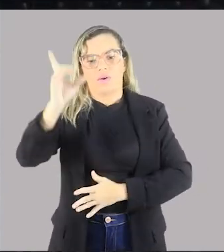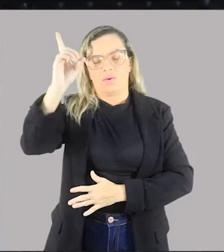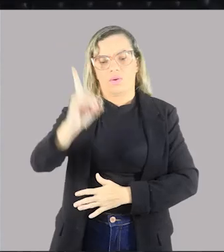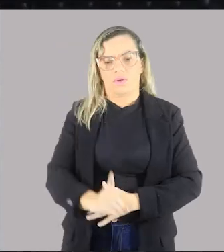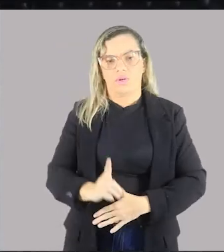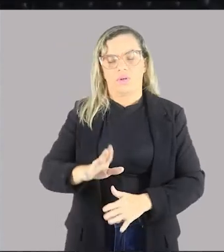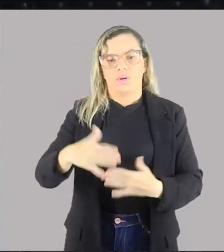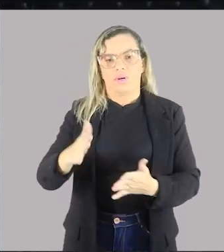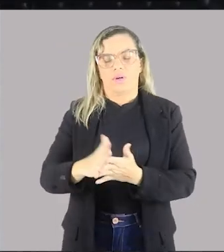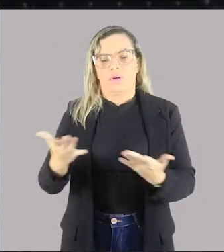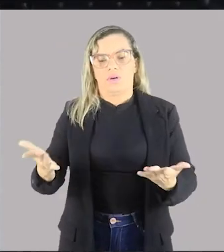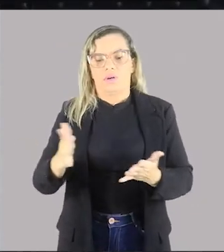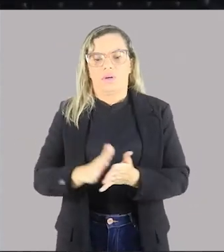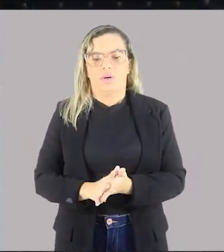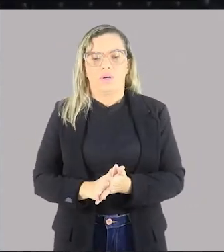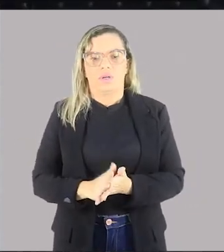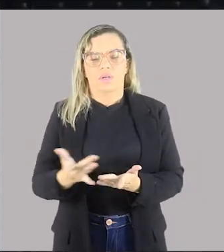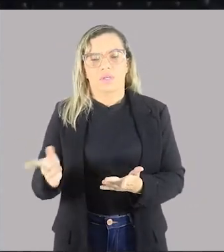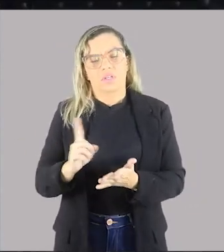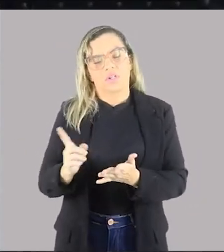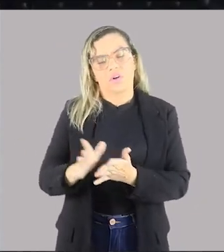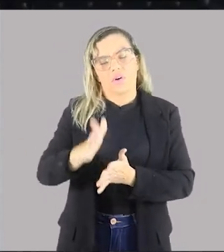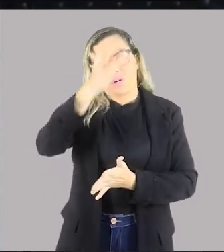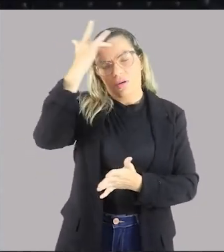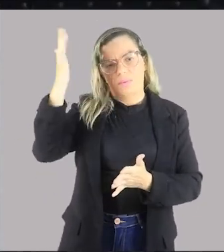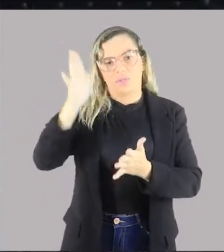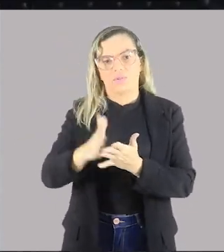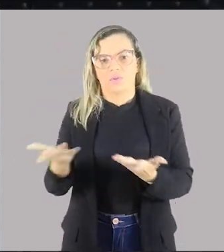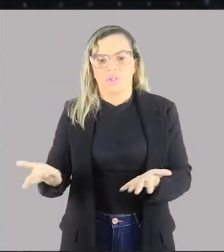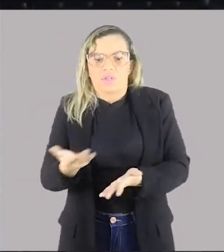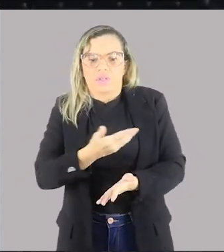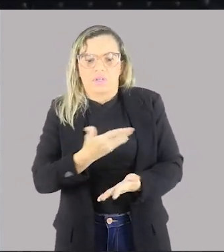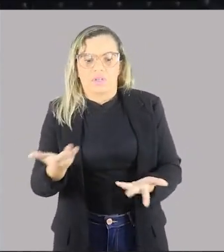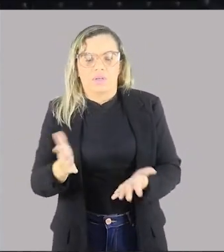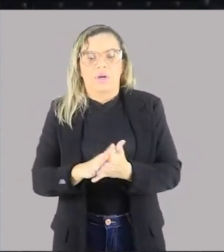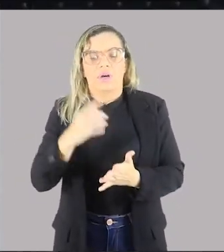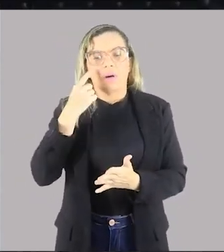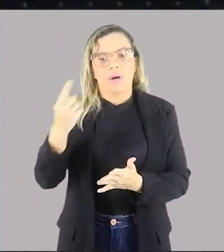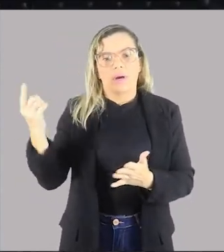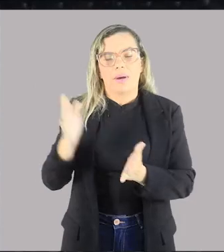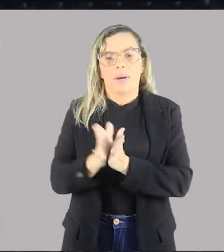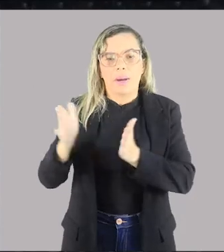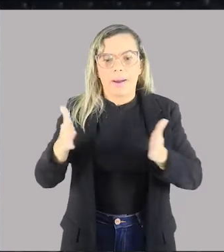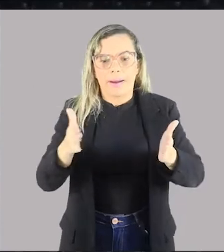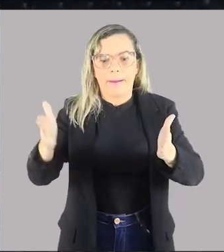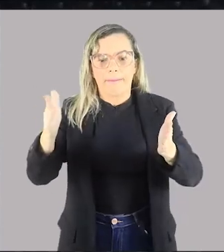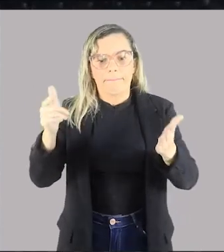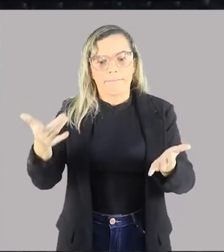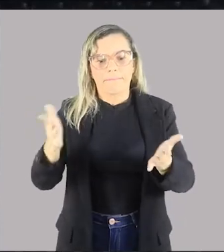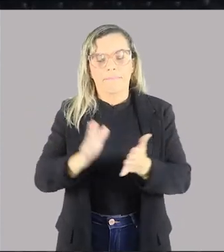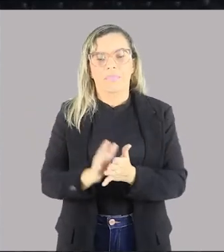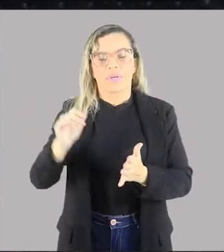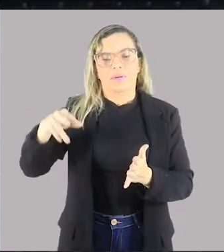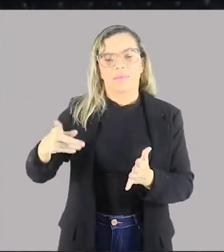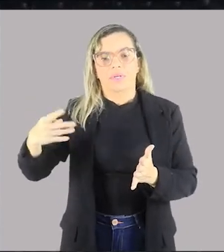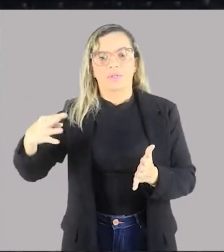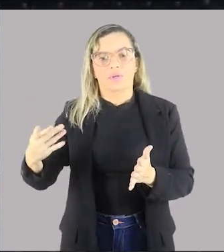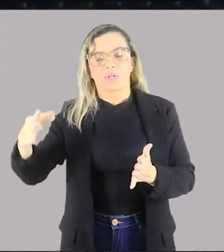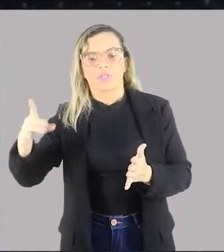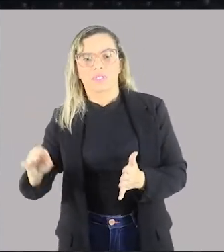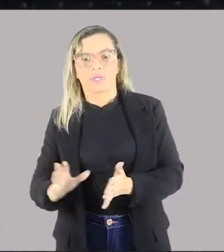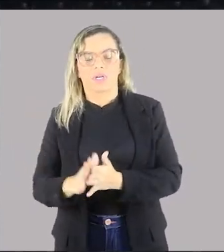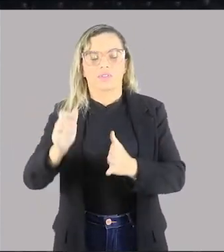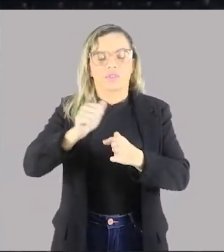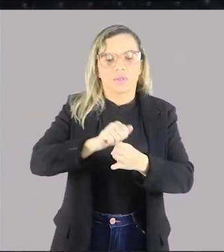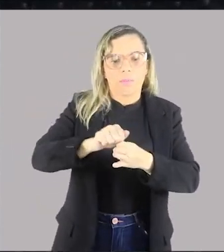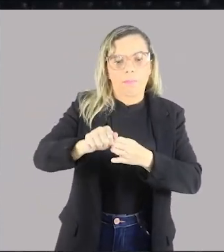de outro que não é ali seu afeto, é um desafeto. Deve-se guiar pela impessoalidade e moralidade. Perfeito?